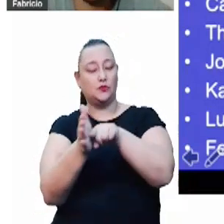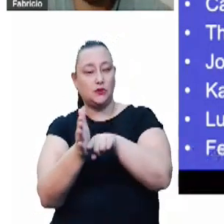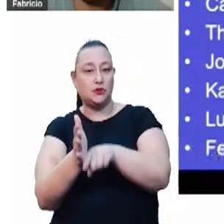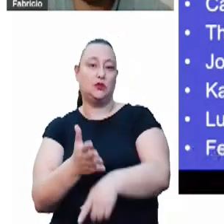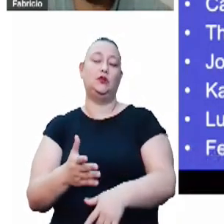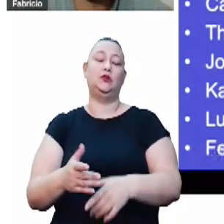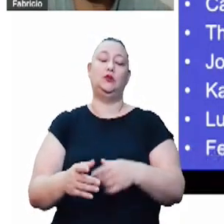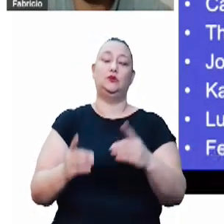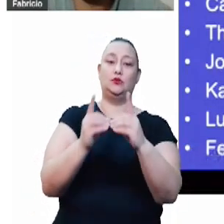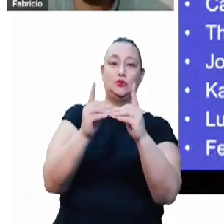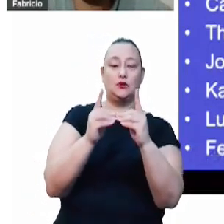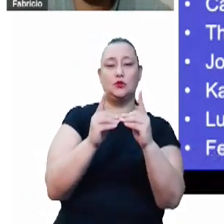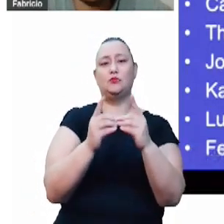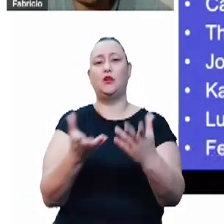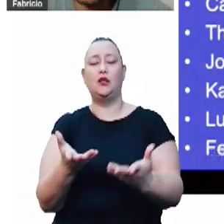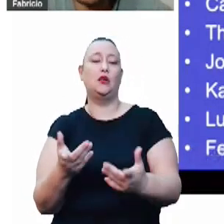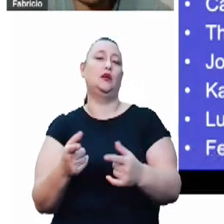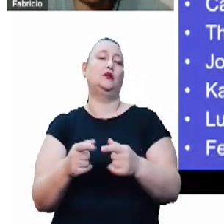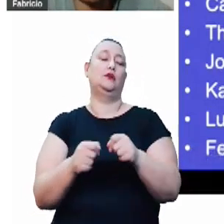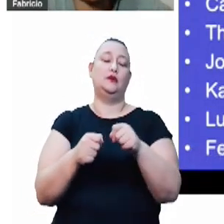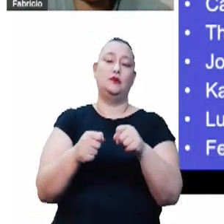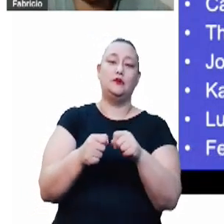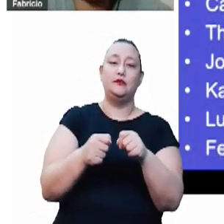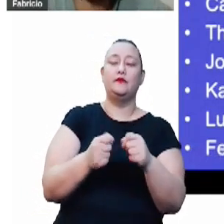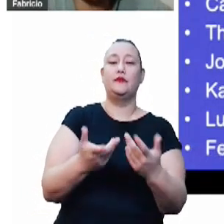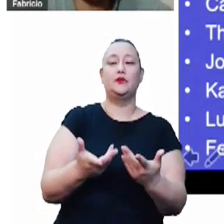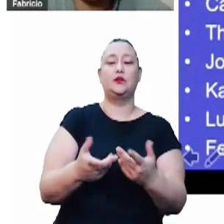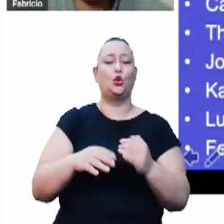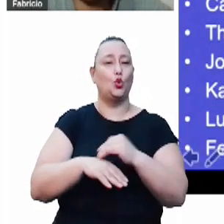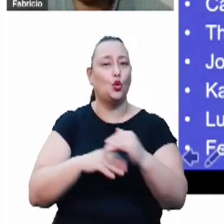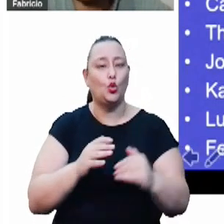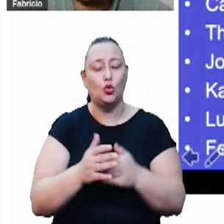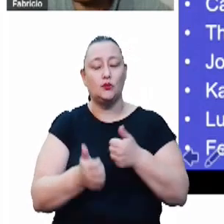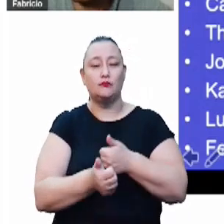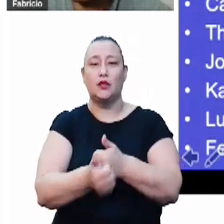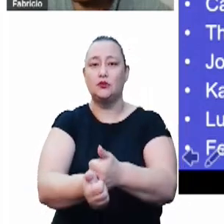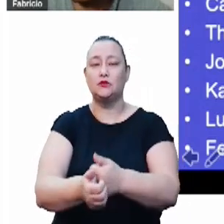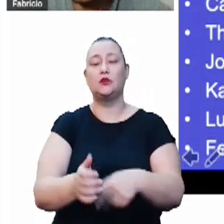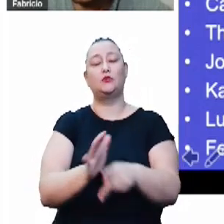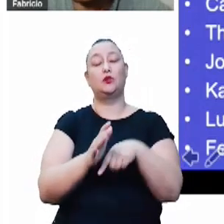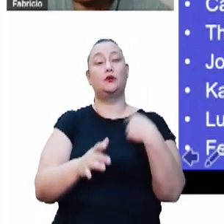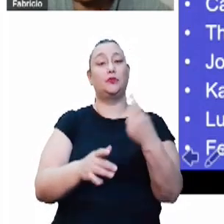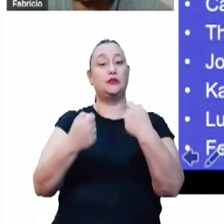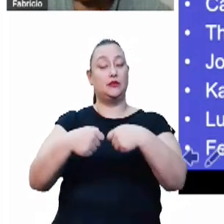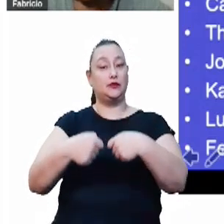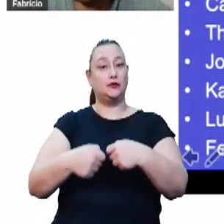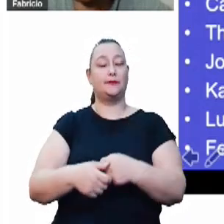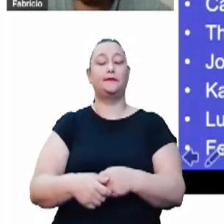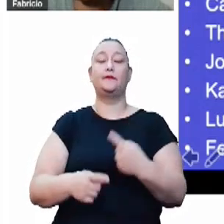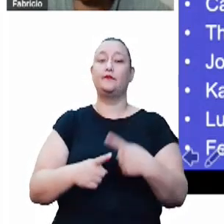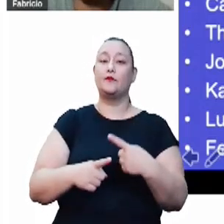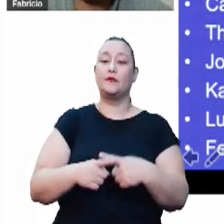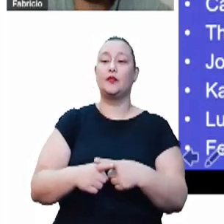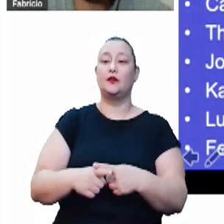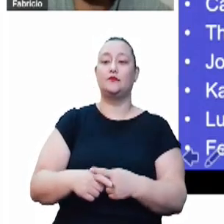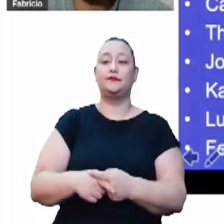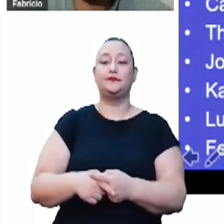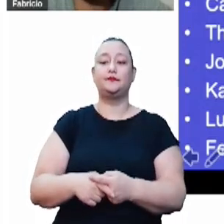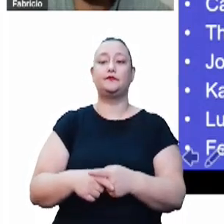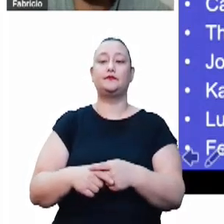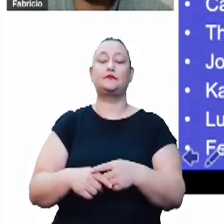nos atendimentos, em fazer toda a assistência que vocês precisam, né? E aqui são os órgãos que